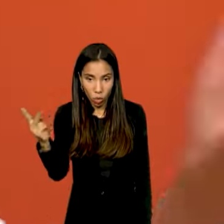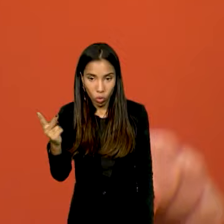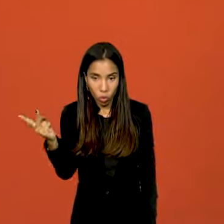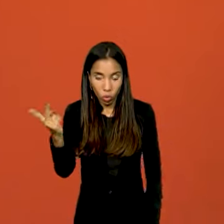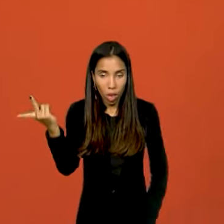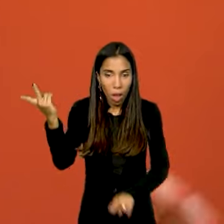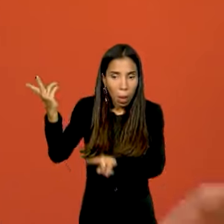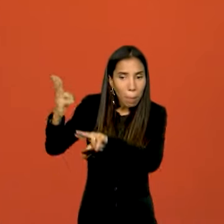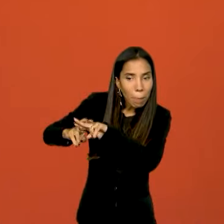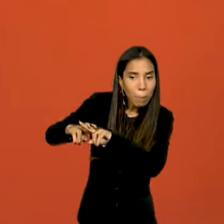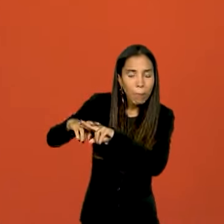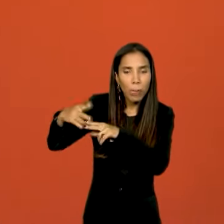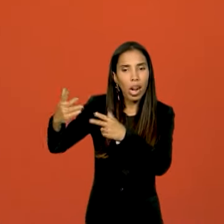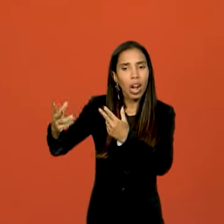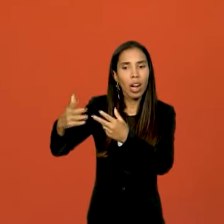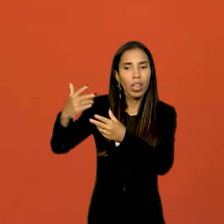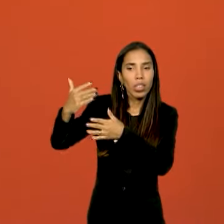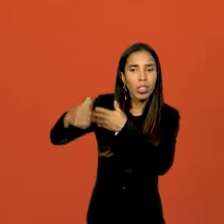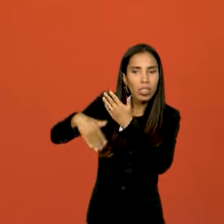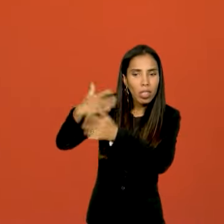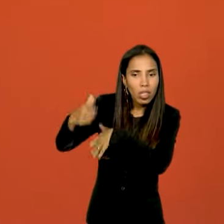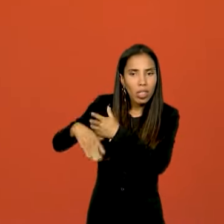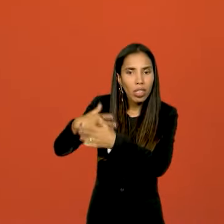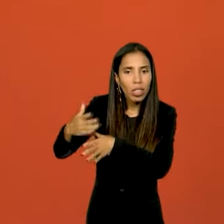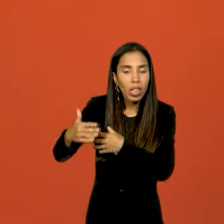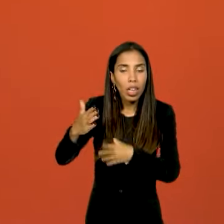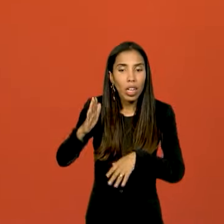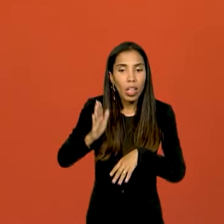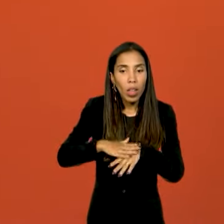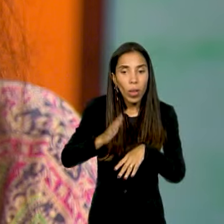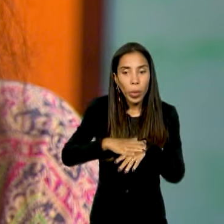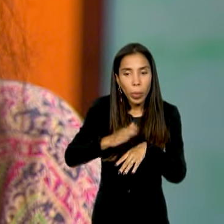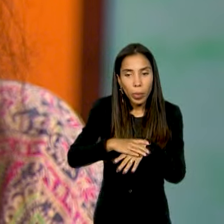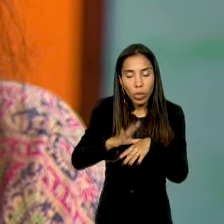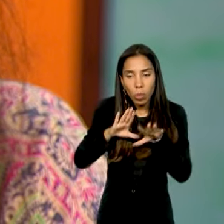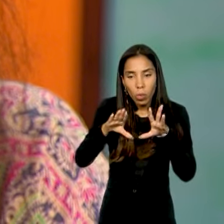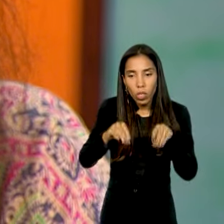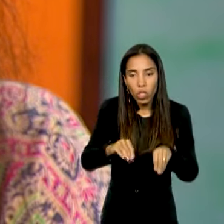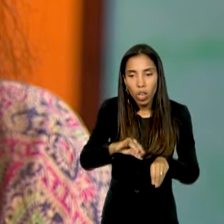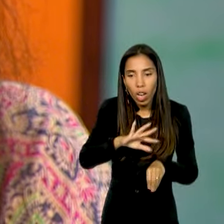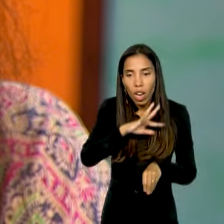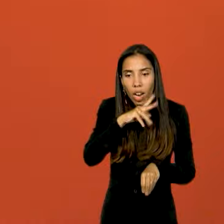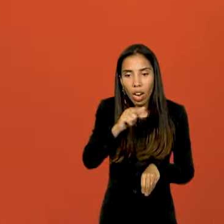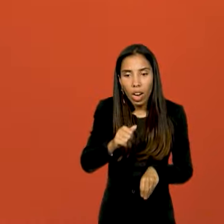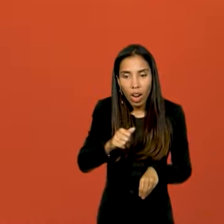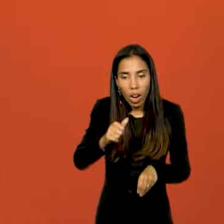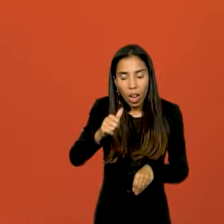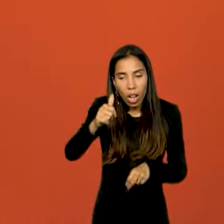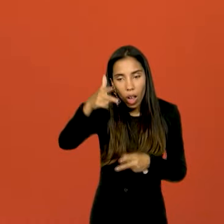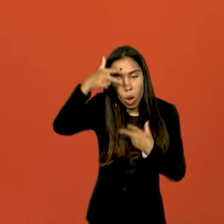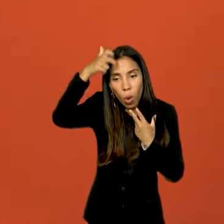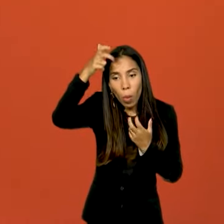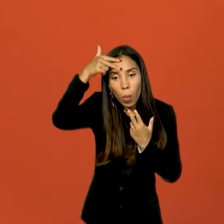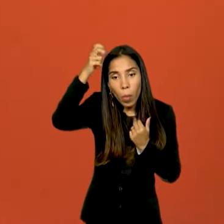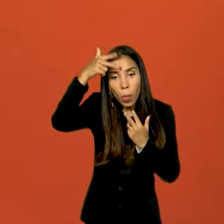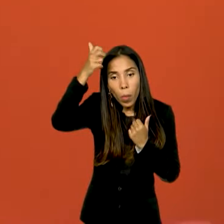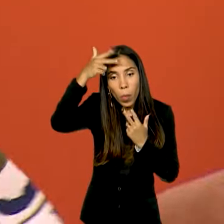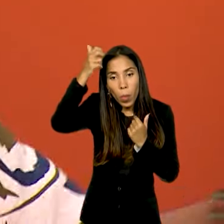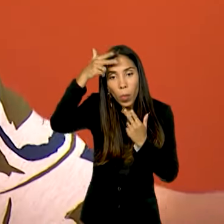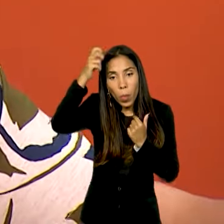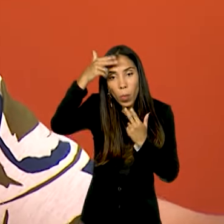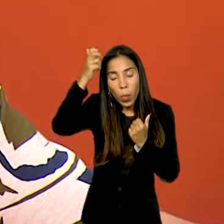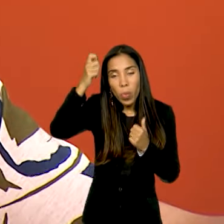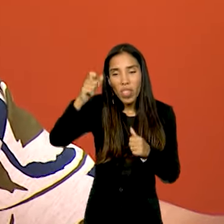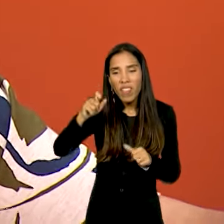ficam presos ali, né, por causa da trama, e aí sou eu que tenho que interagir. E aí eu tinha que levar um bode pra Kombi. E o bode tinha comido e